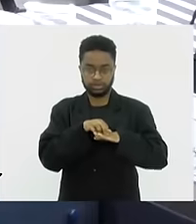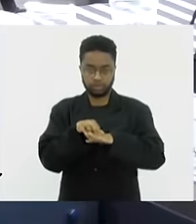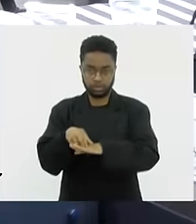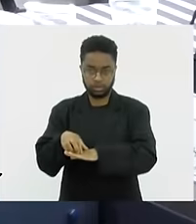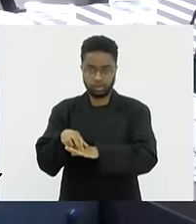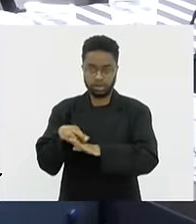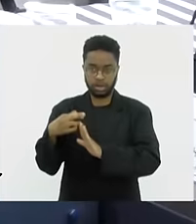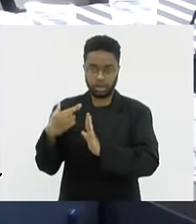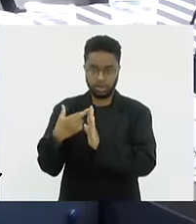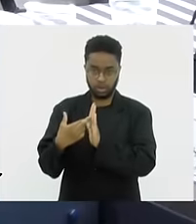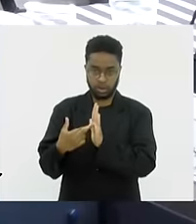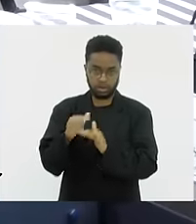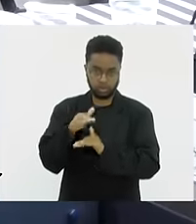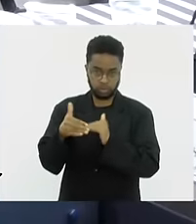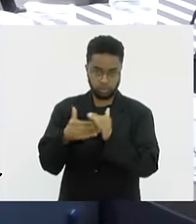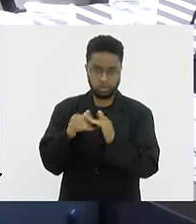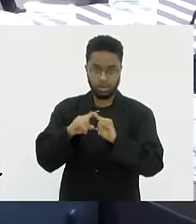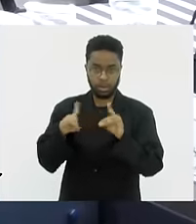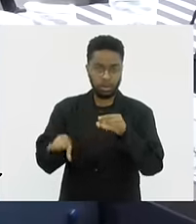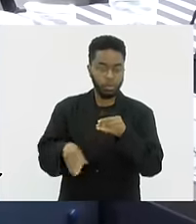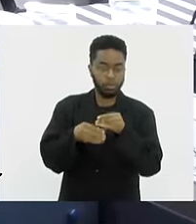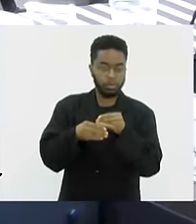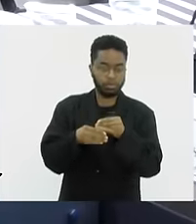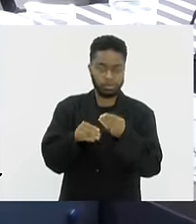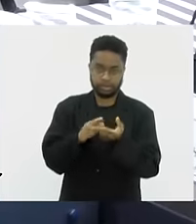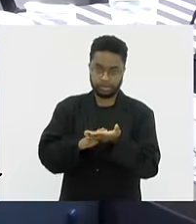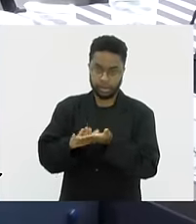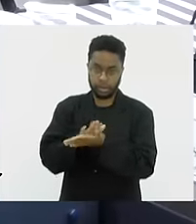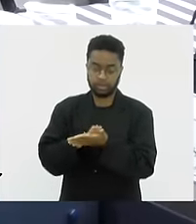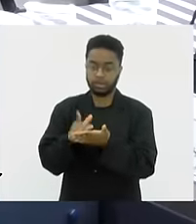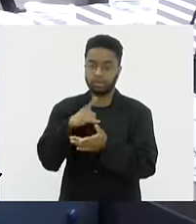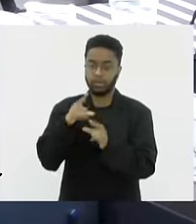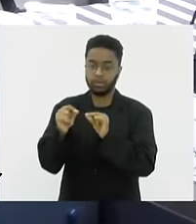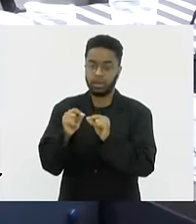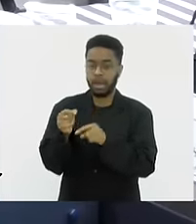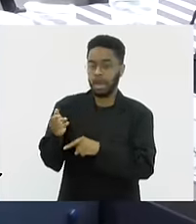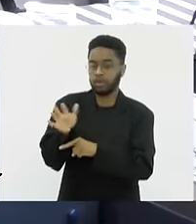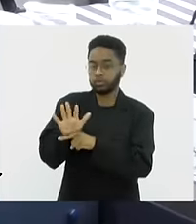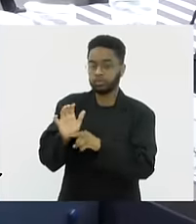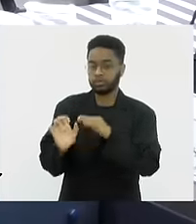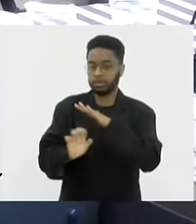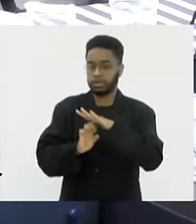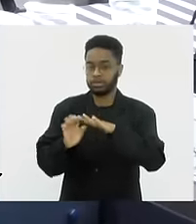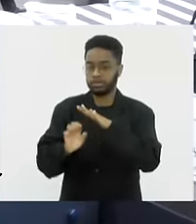para o complementar, nada. Ou seja, há um favorecimento para as empresas de ônibus.